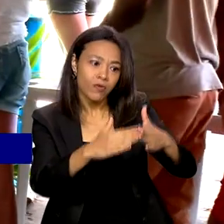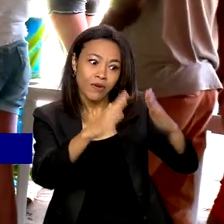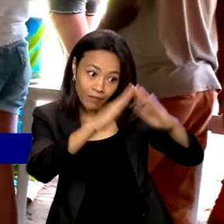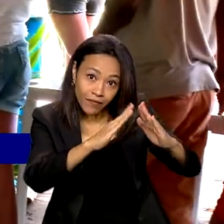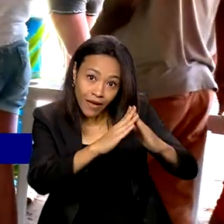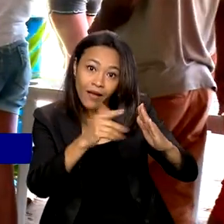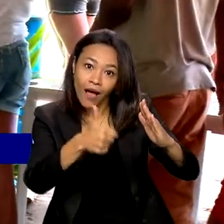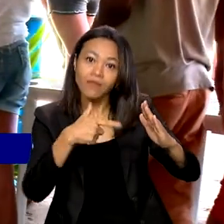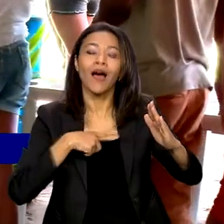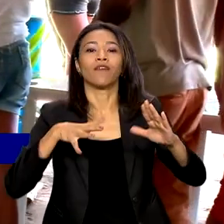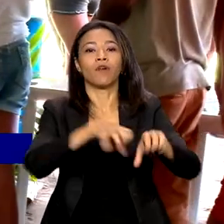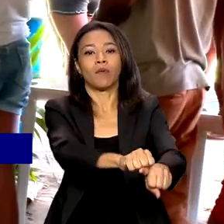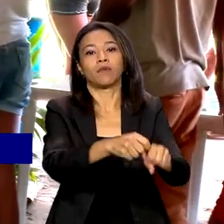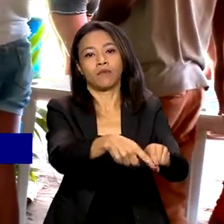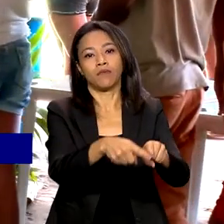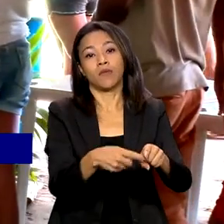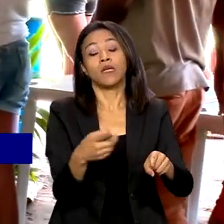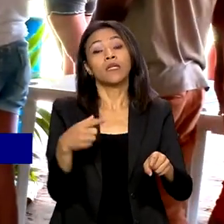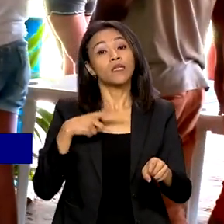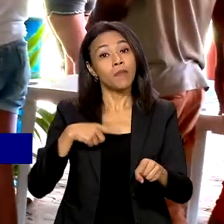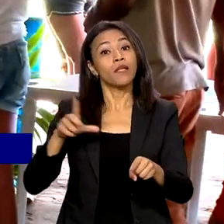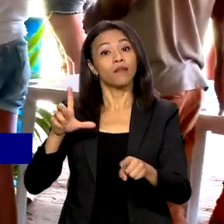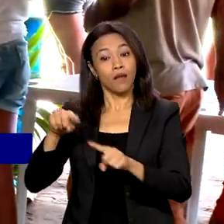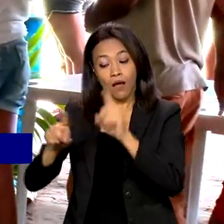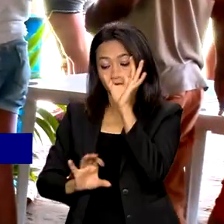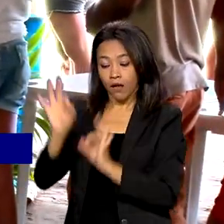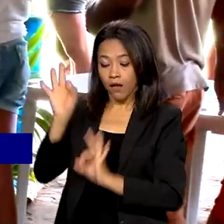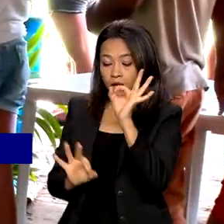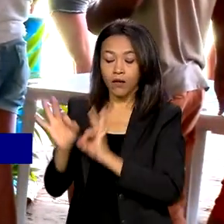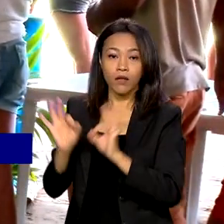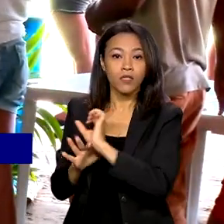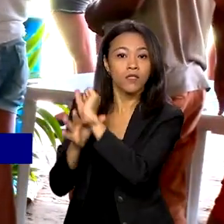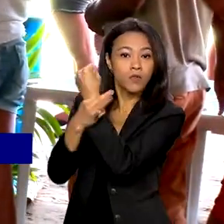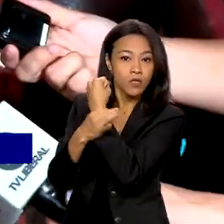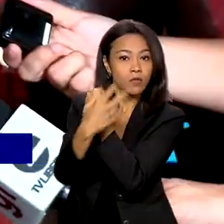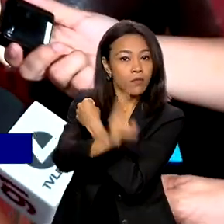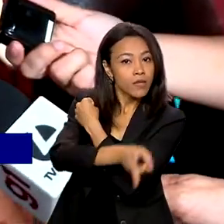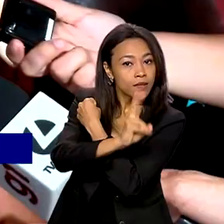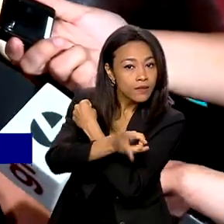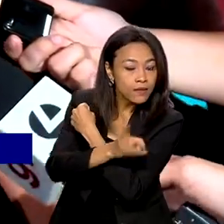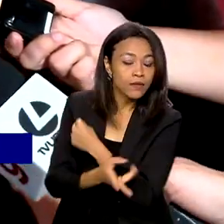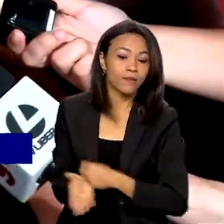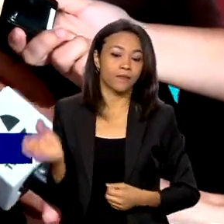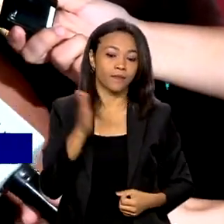está elaborando um plano de segurança para manter o território seguro. Tem